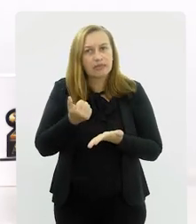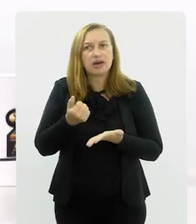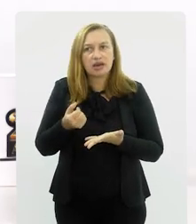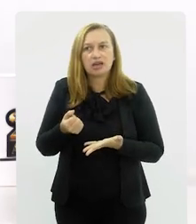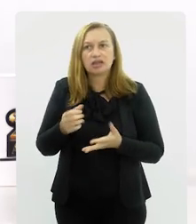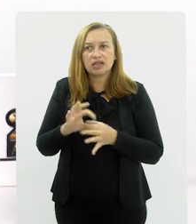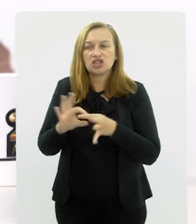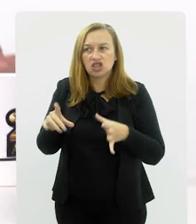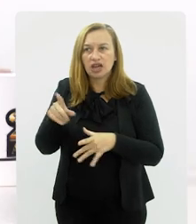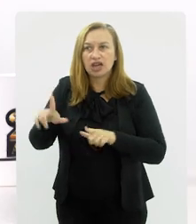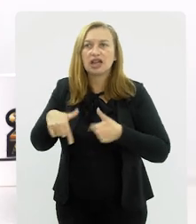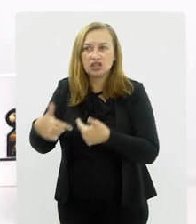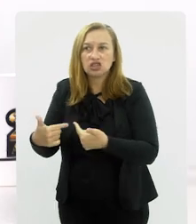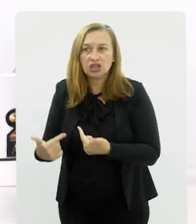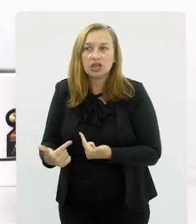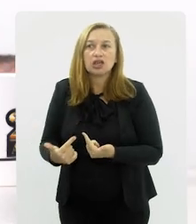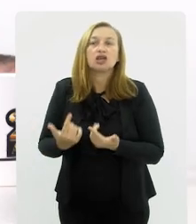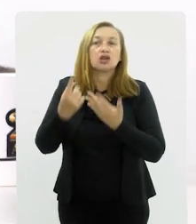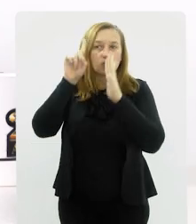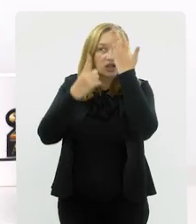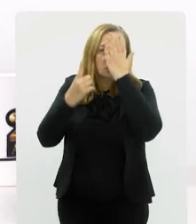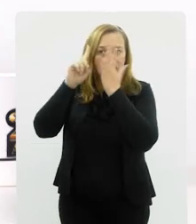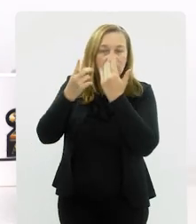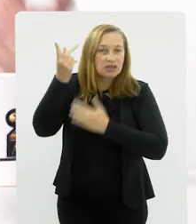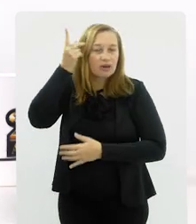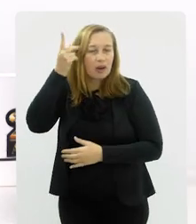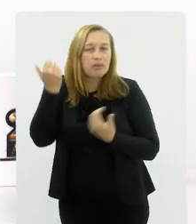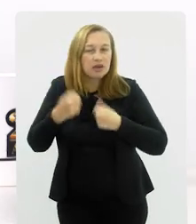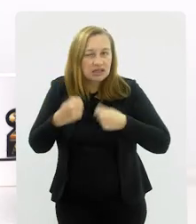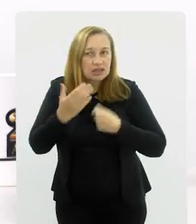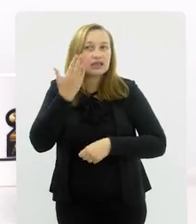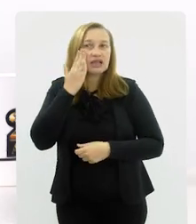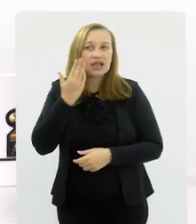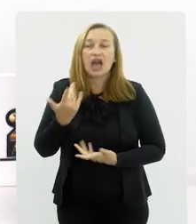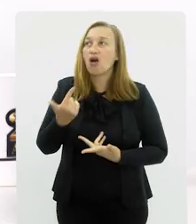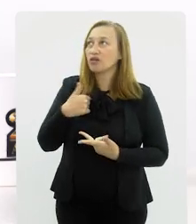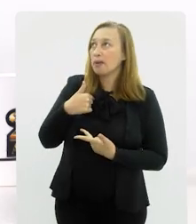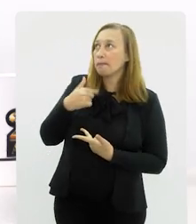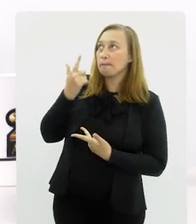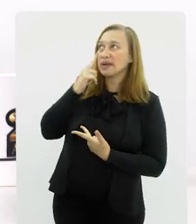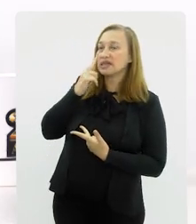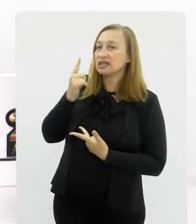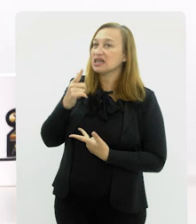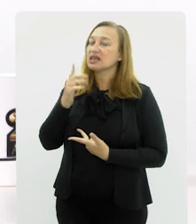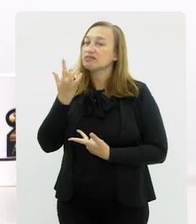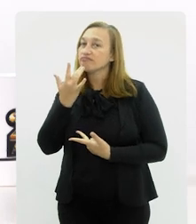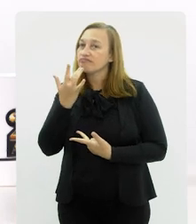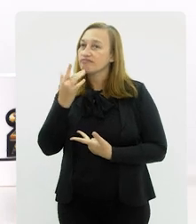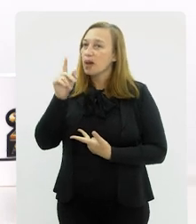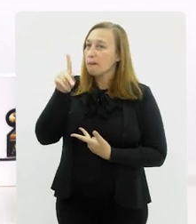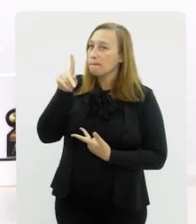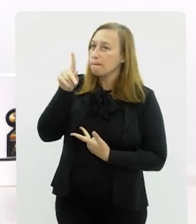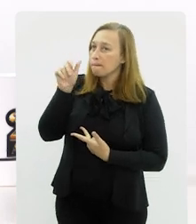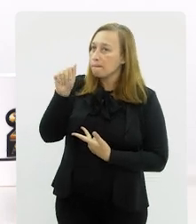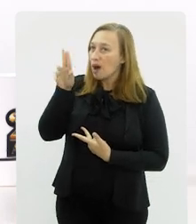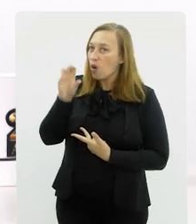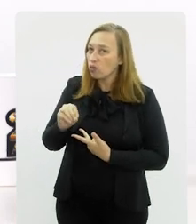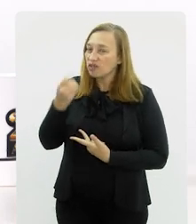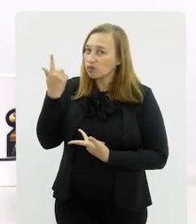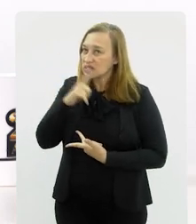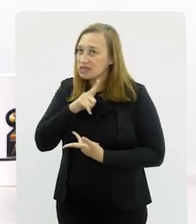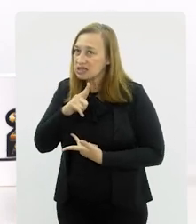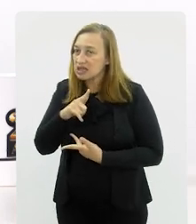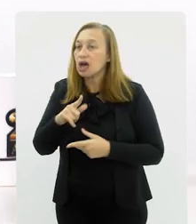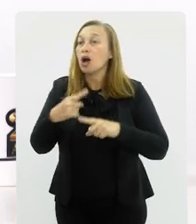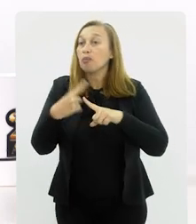tem que dar condição para ele. E o Carnaval de São Paulo teria que entender isso. Eu tinha muita... Não, mas será que o Paulo Barros vai tanto? É que é estranho ver até. Porque o